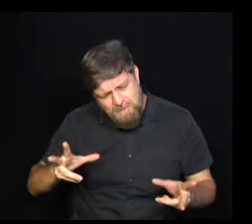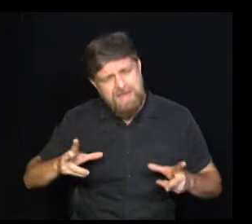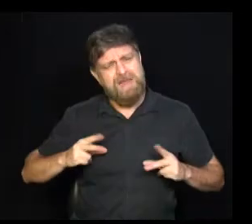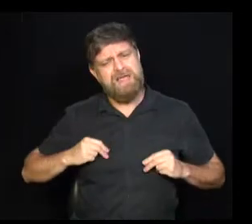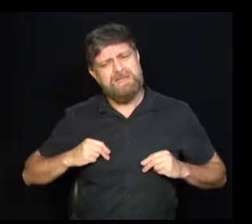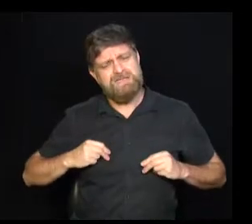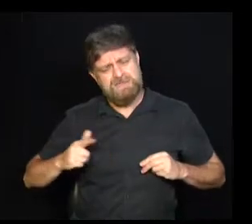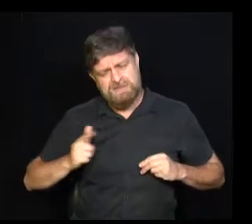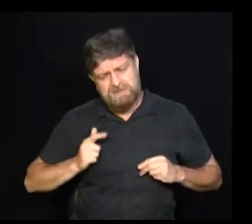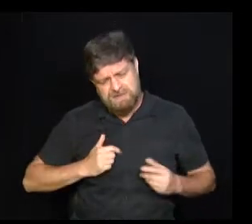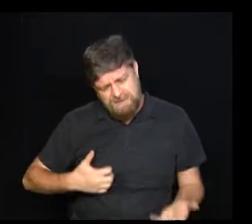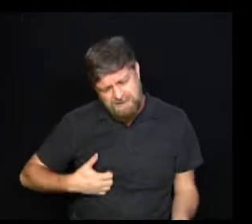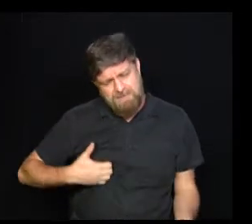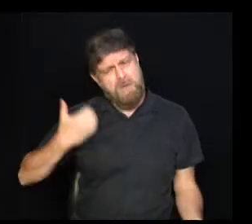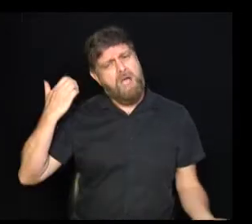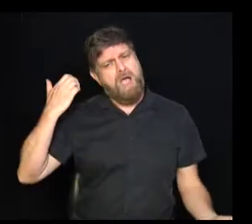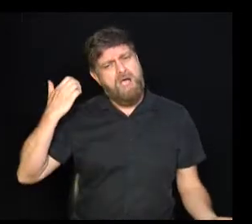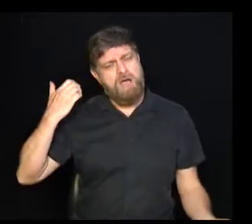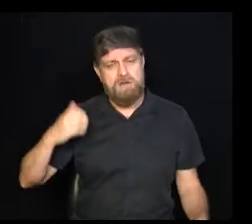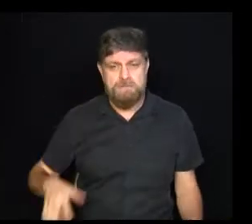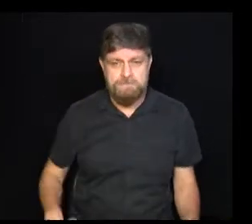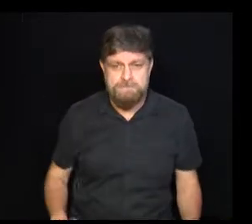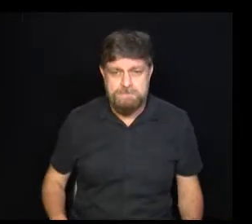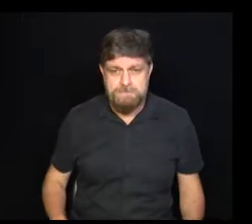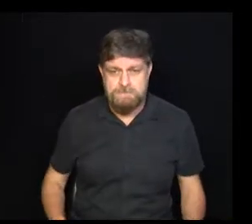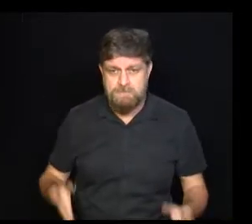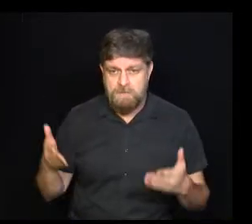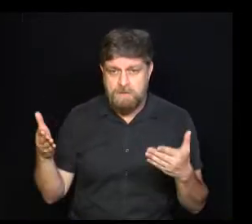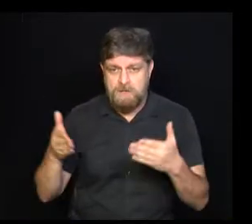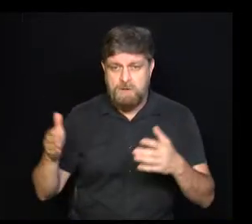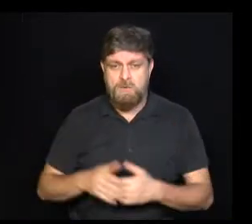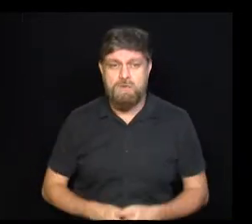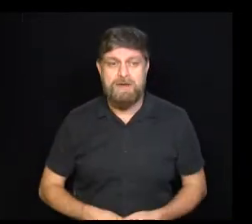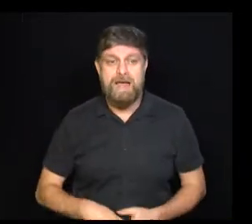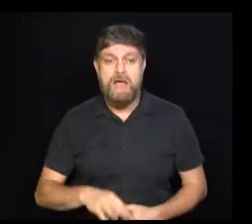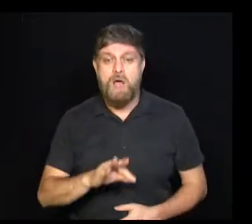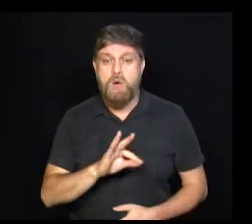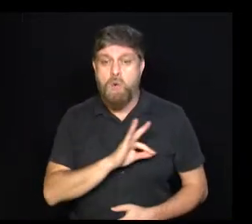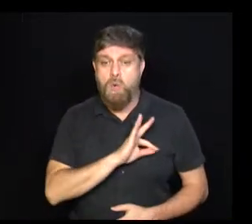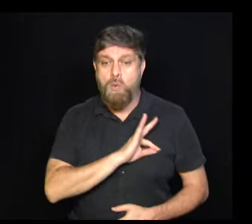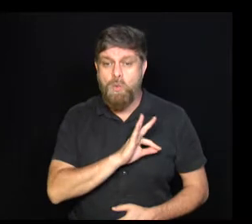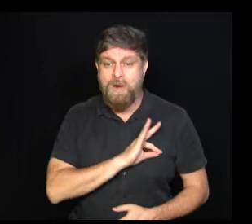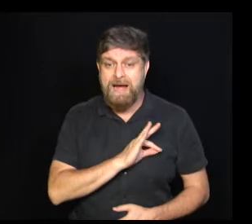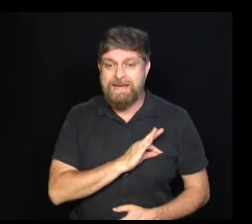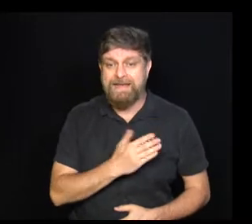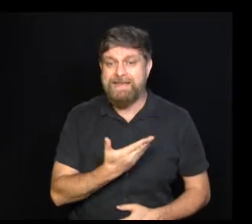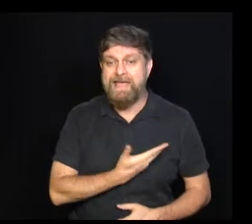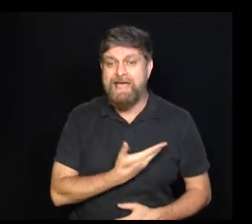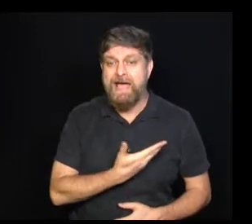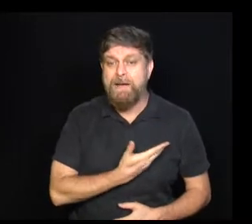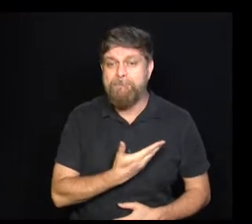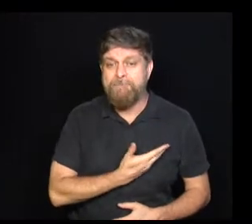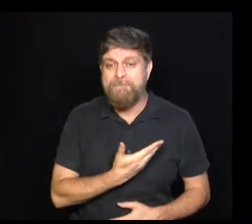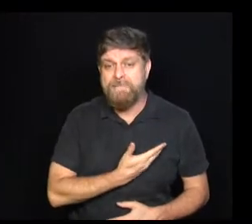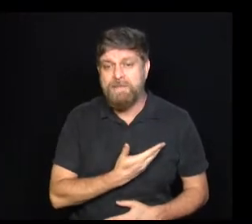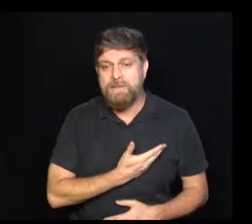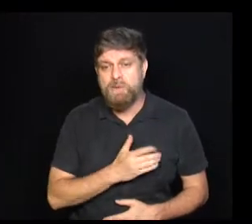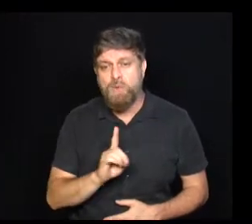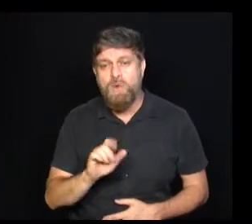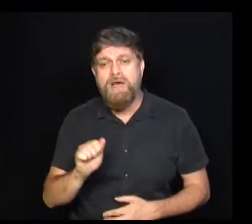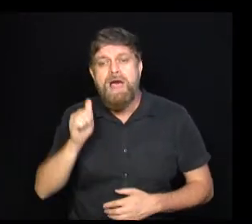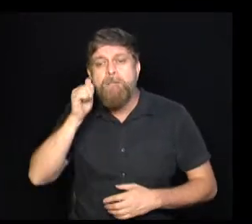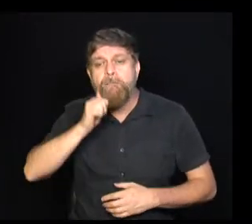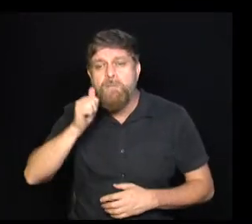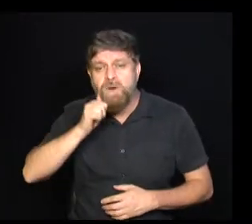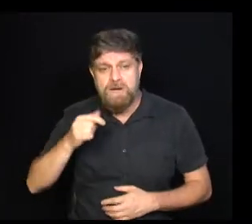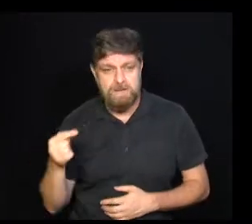essa situação. Vou falar agora, então, do Guarda Amigo da Mulher, que é um outro serviço da Guarda